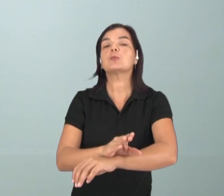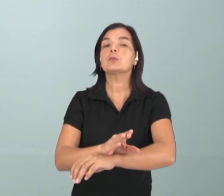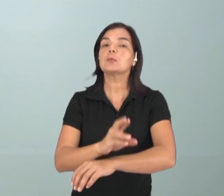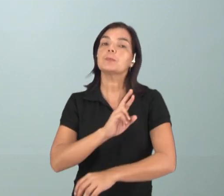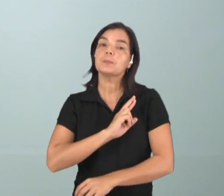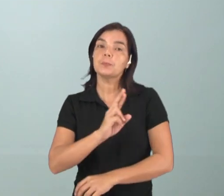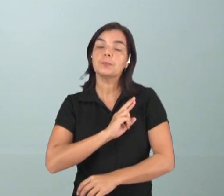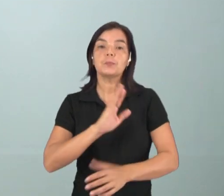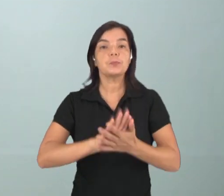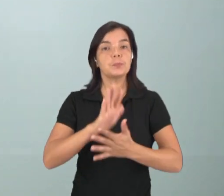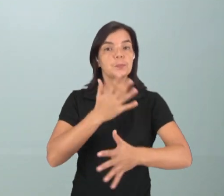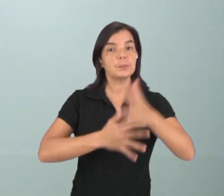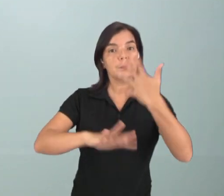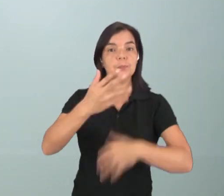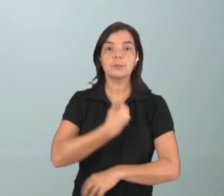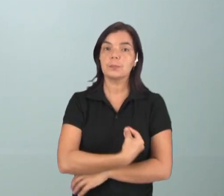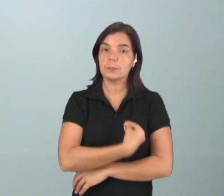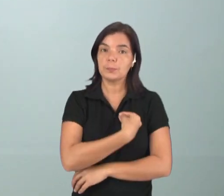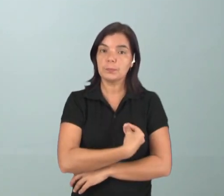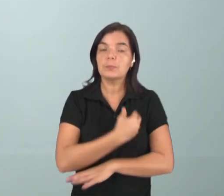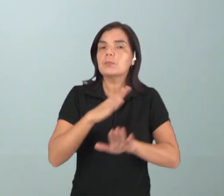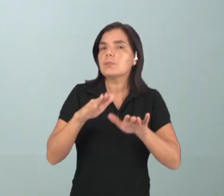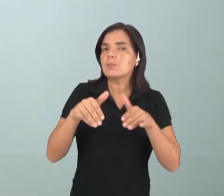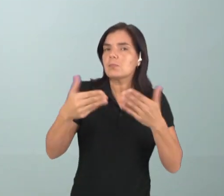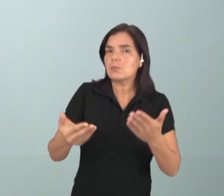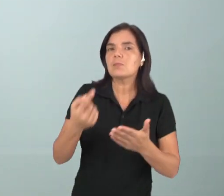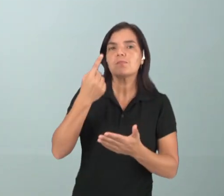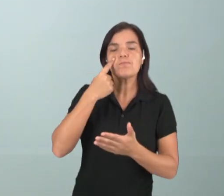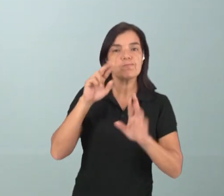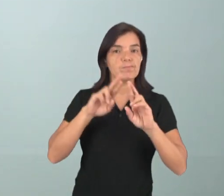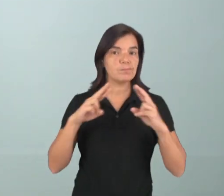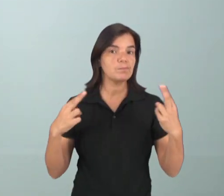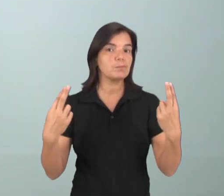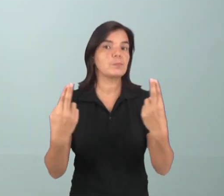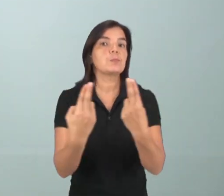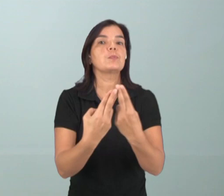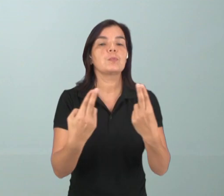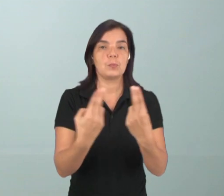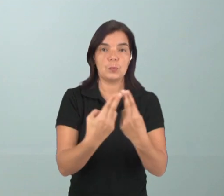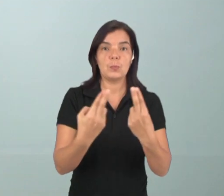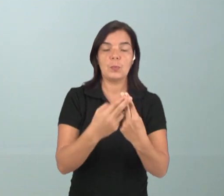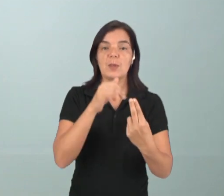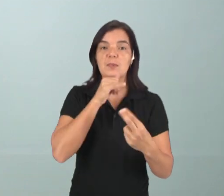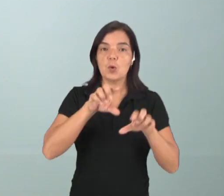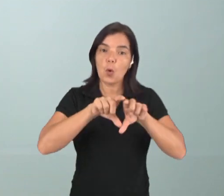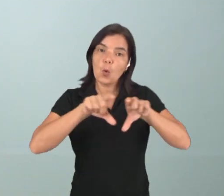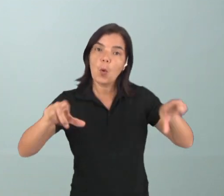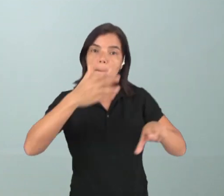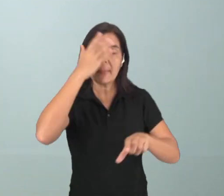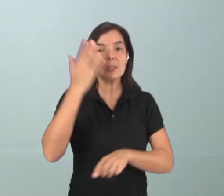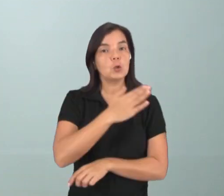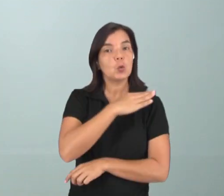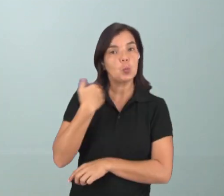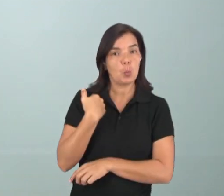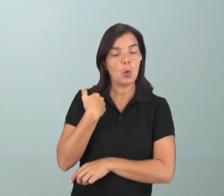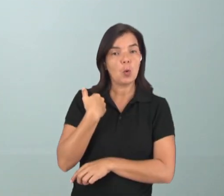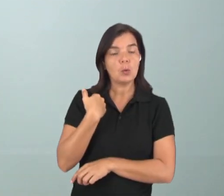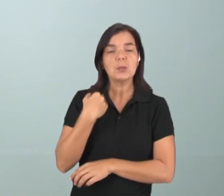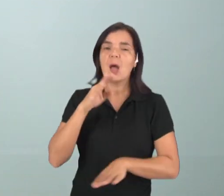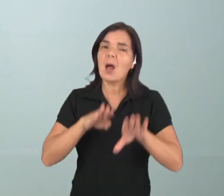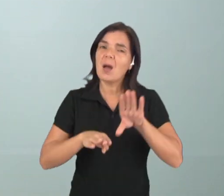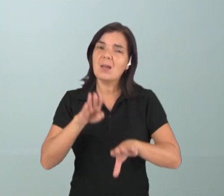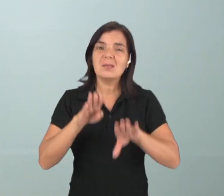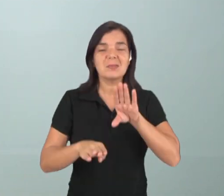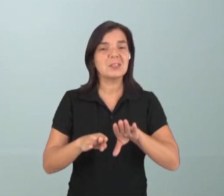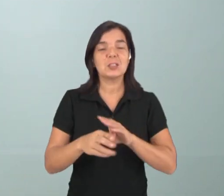por celebrar a vida. Então, quando você se reúne em volta de um caixão e se despede de um ente querido, muitas